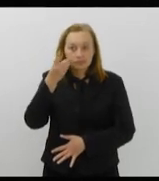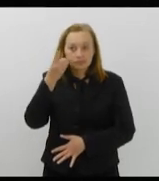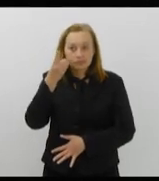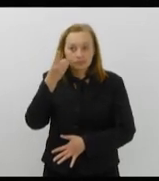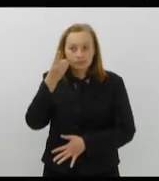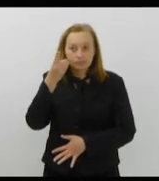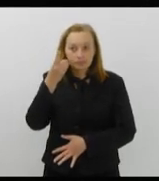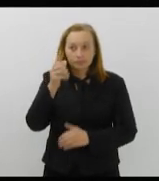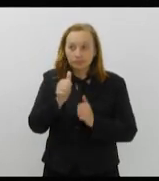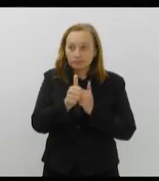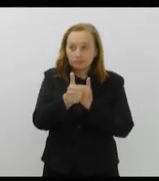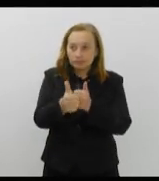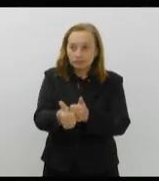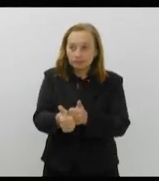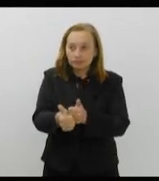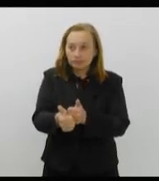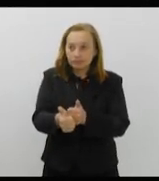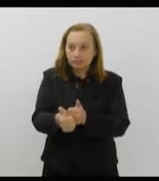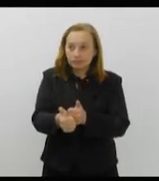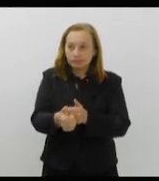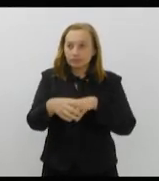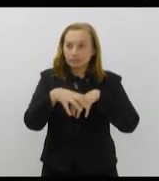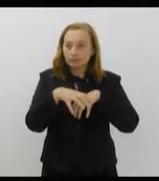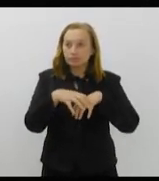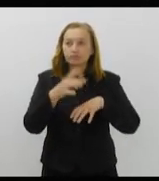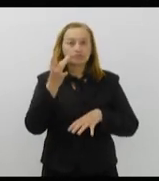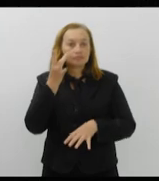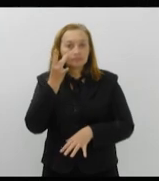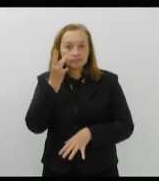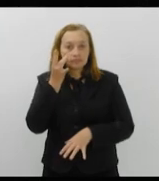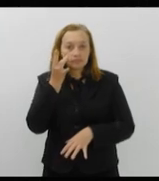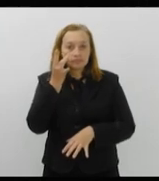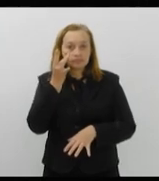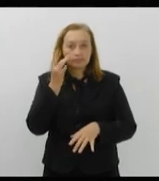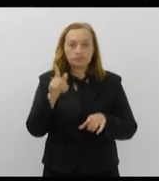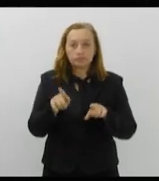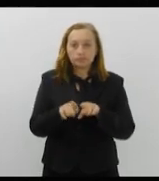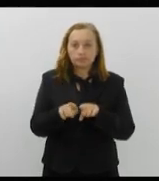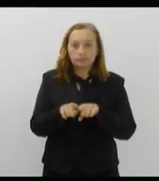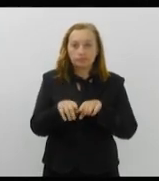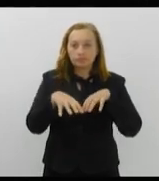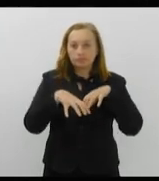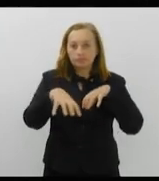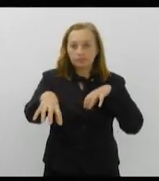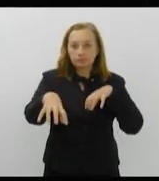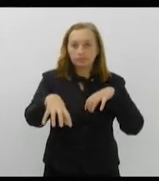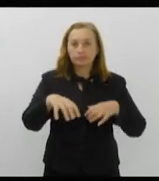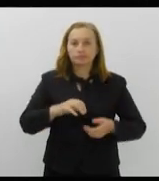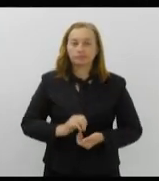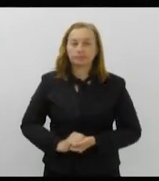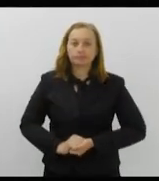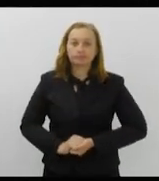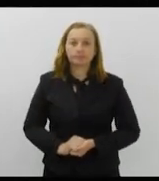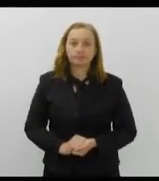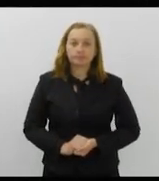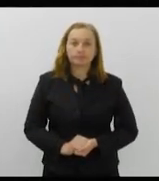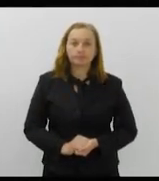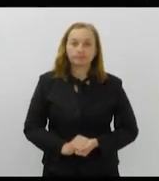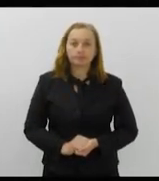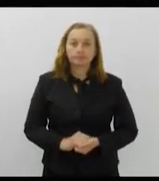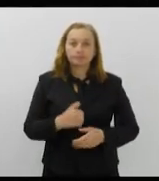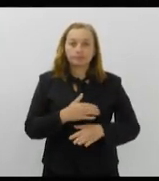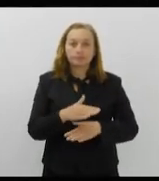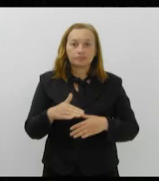que nos acompanham de forma presencial ou remota senhoras e